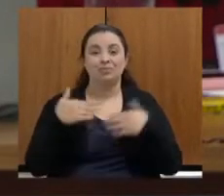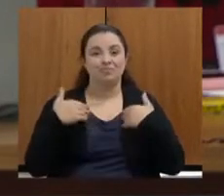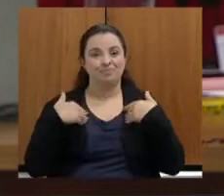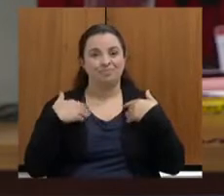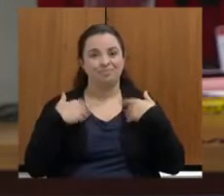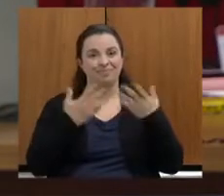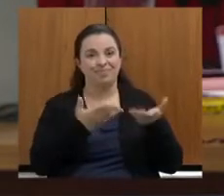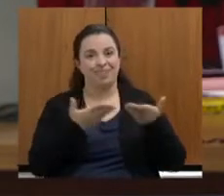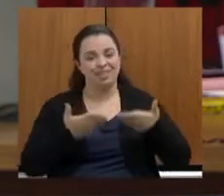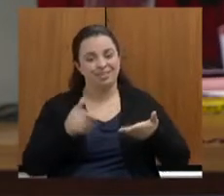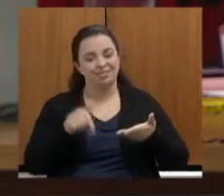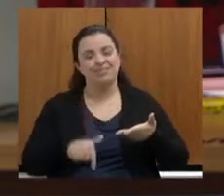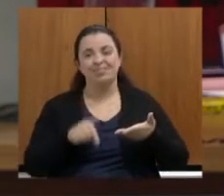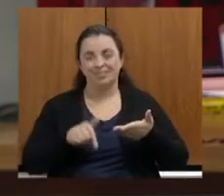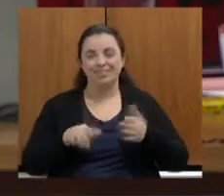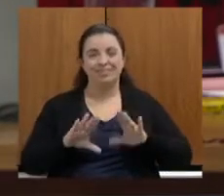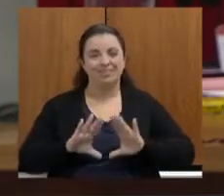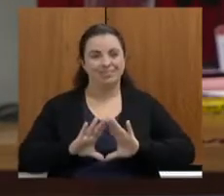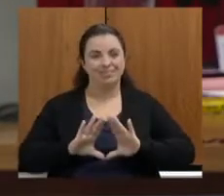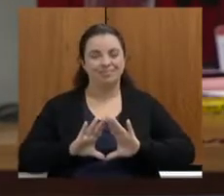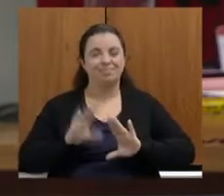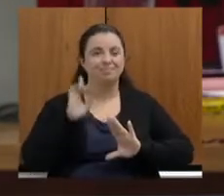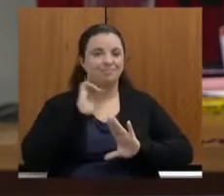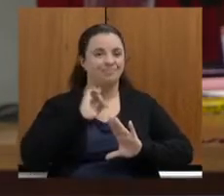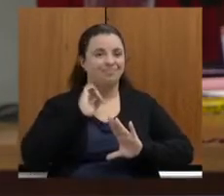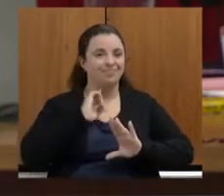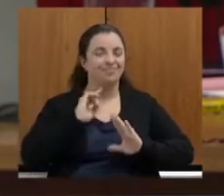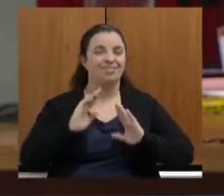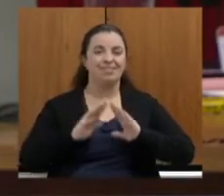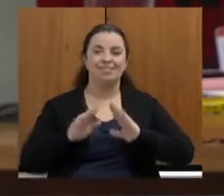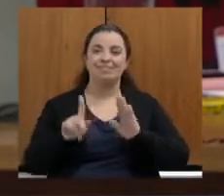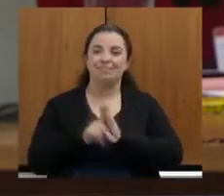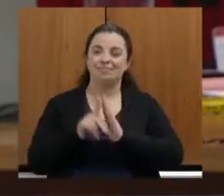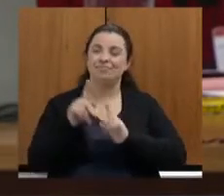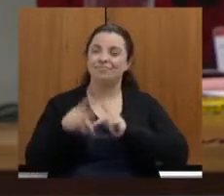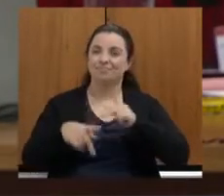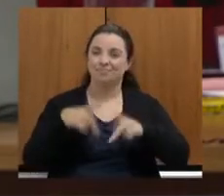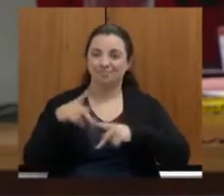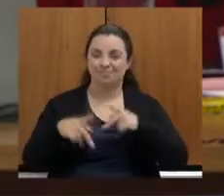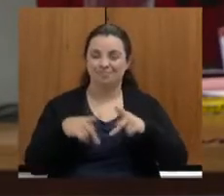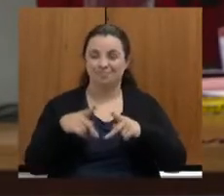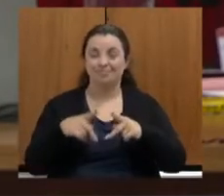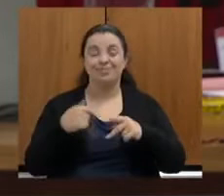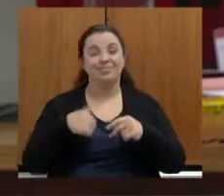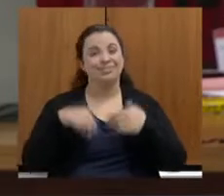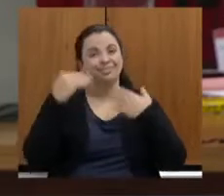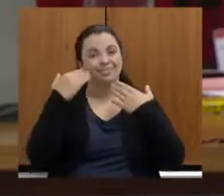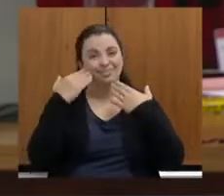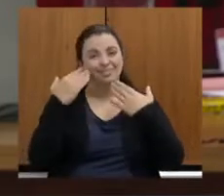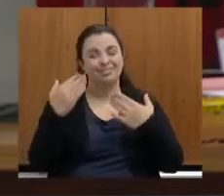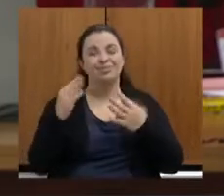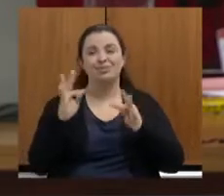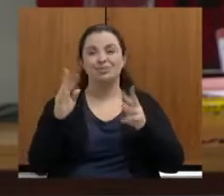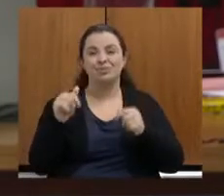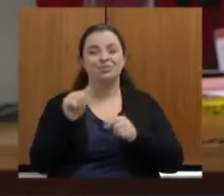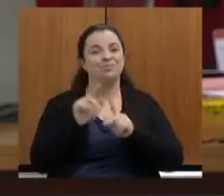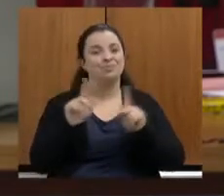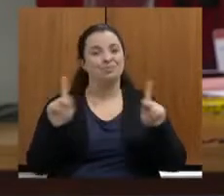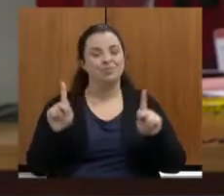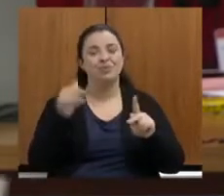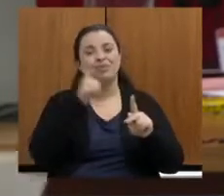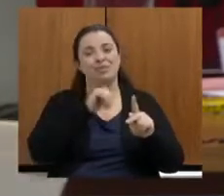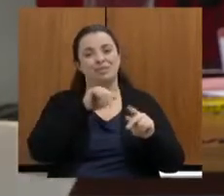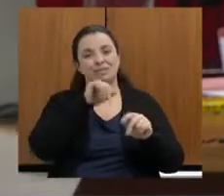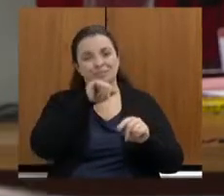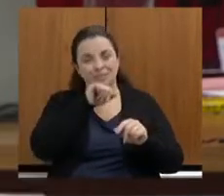receber vocês aqui na Assembleia Legislativa de Minas na casa do Povo agradecer as professoras e também